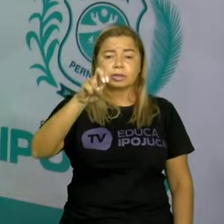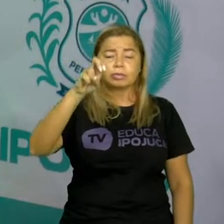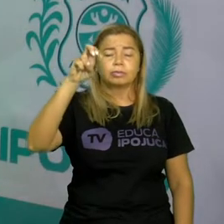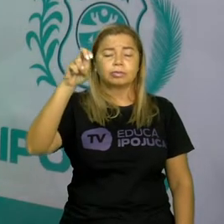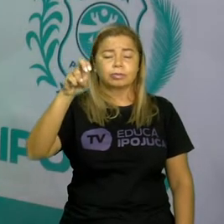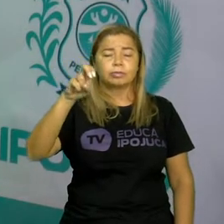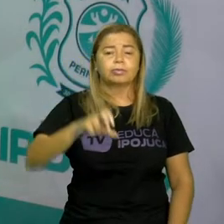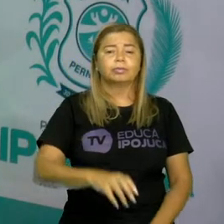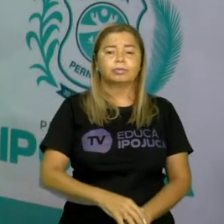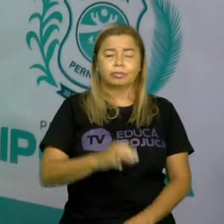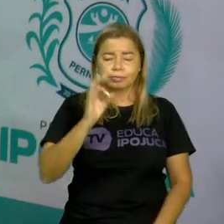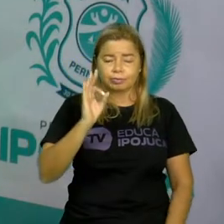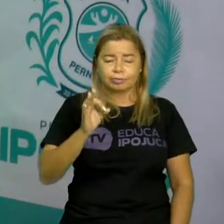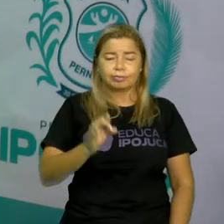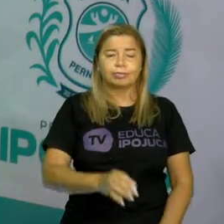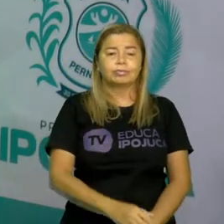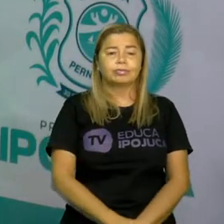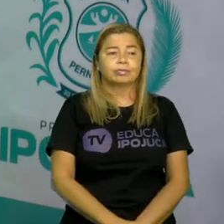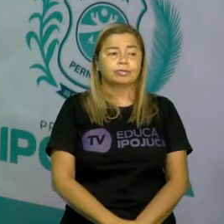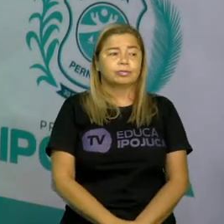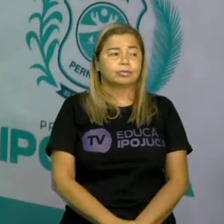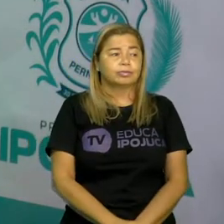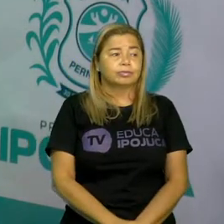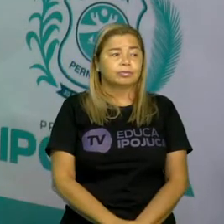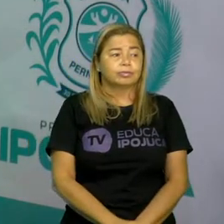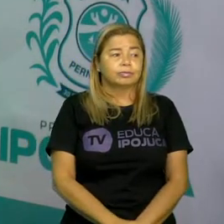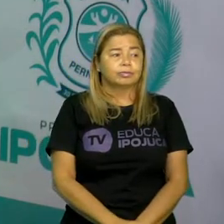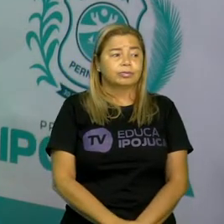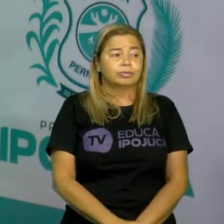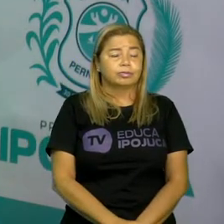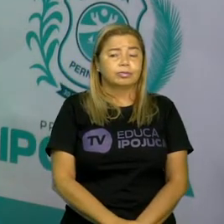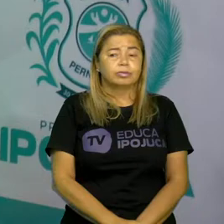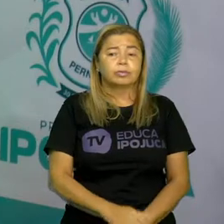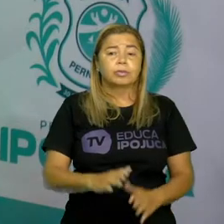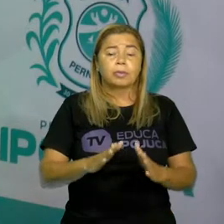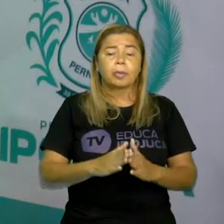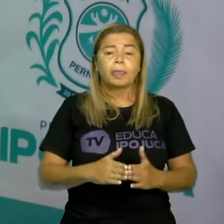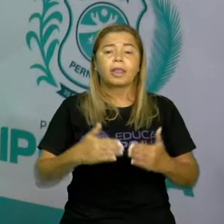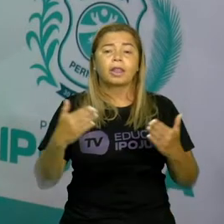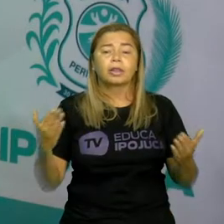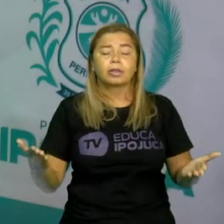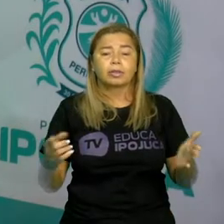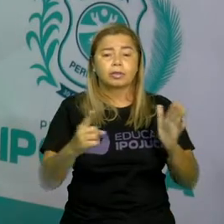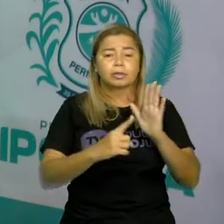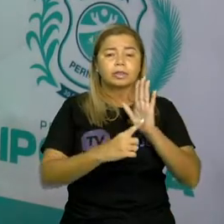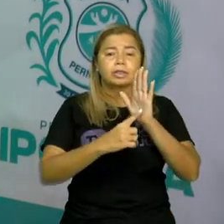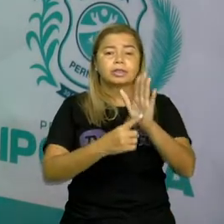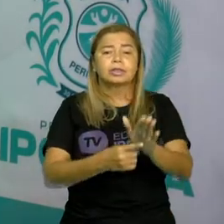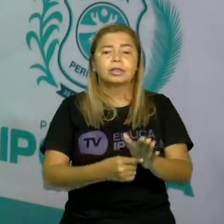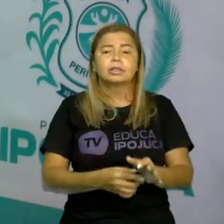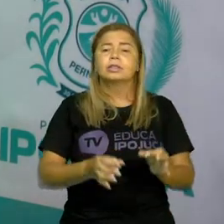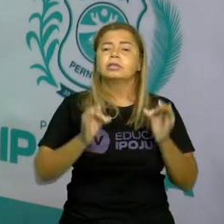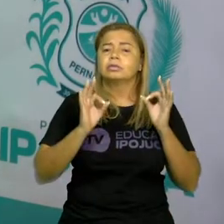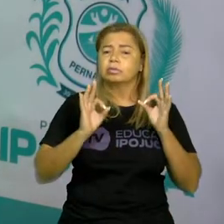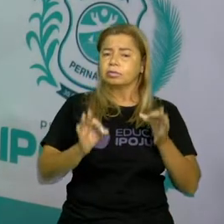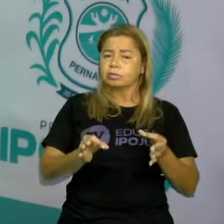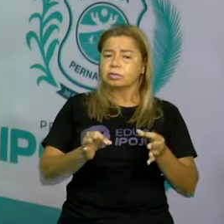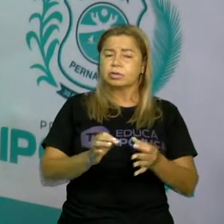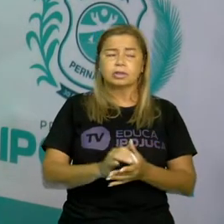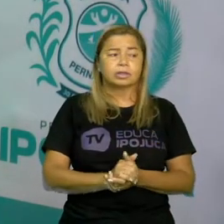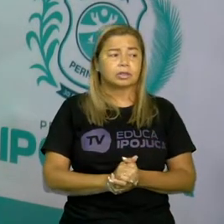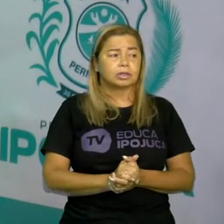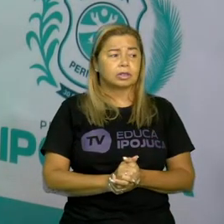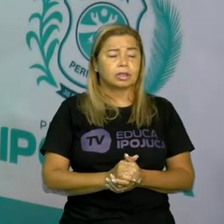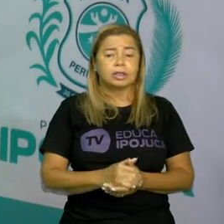5.455, certo? Agora vamos ver aqui. Qual é a representação correta? Uma